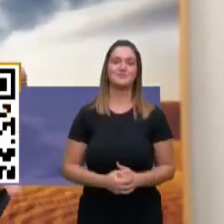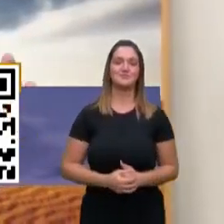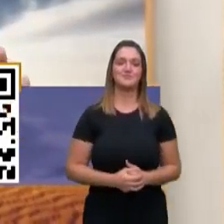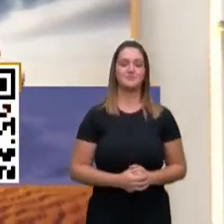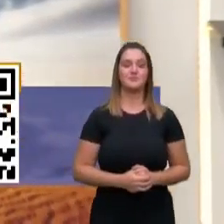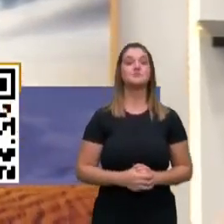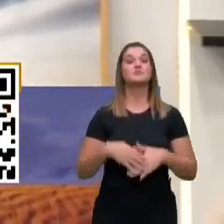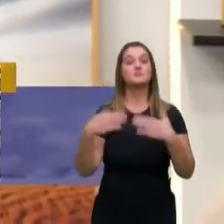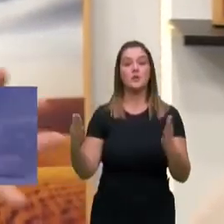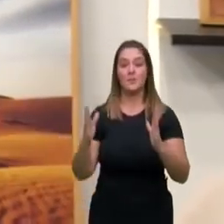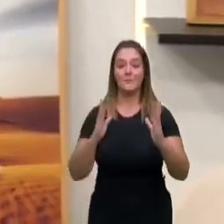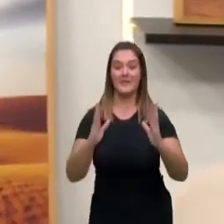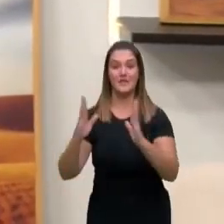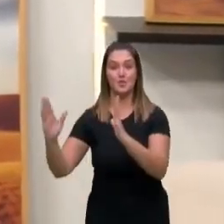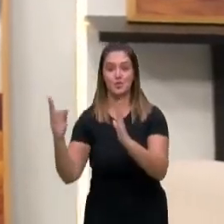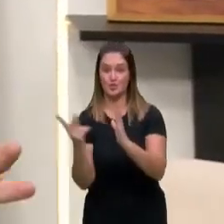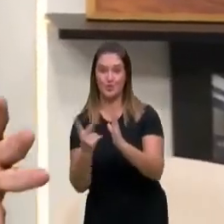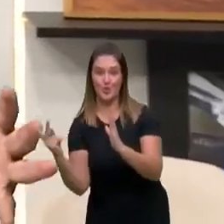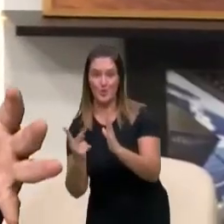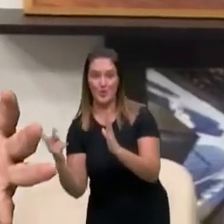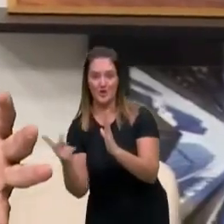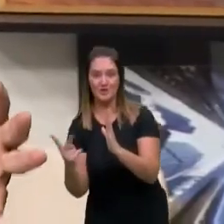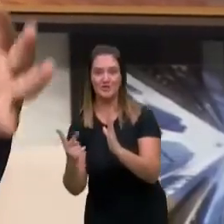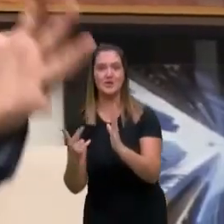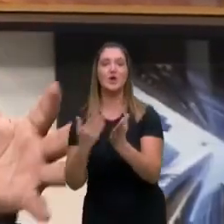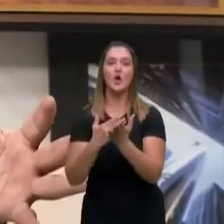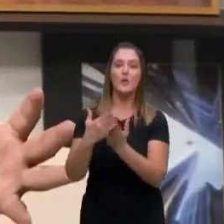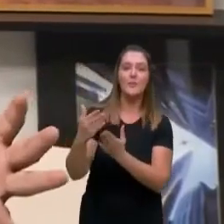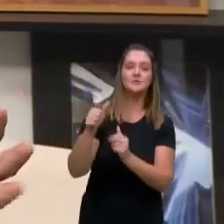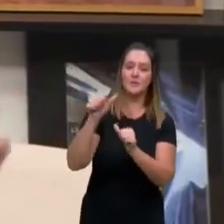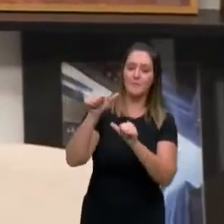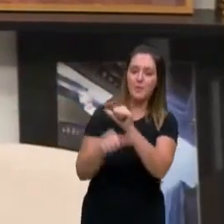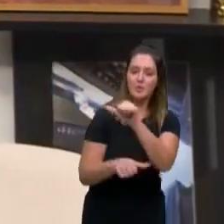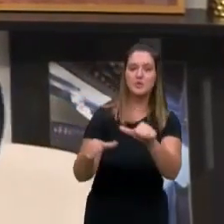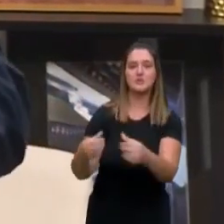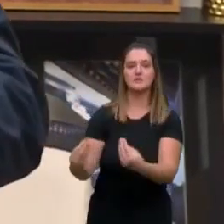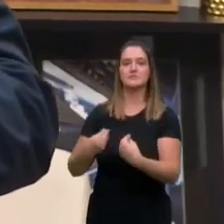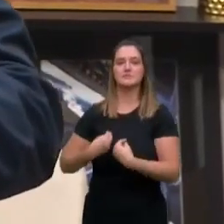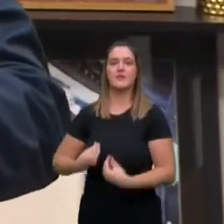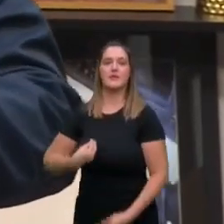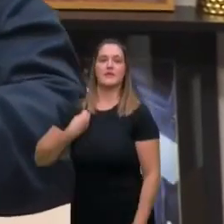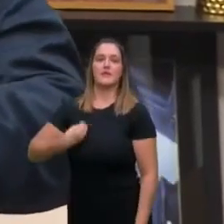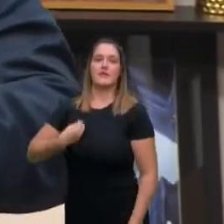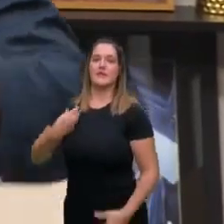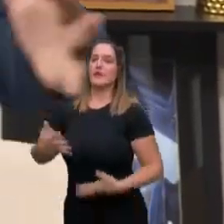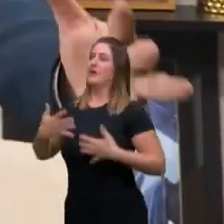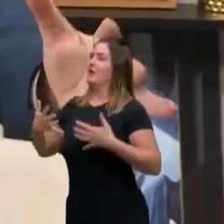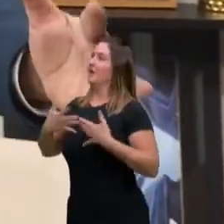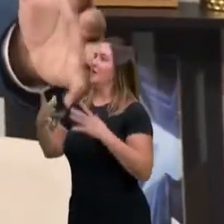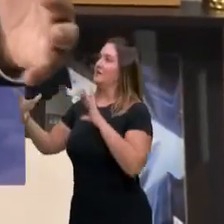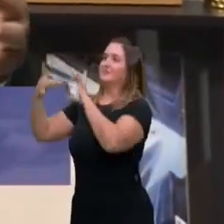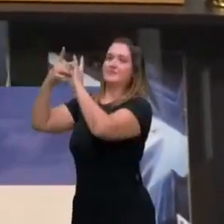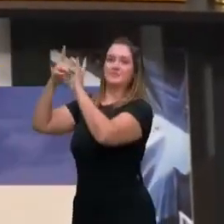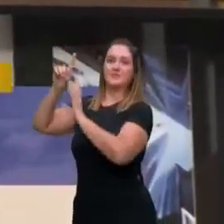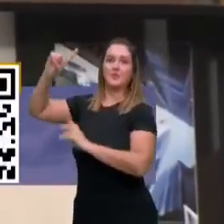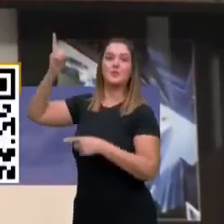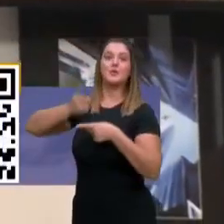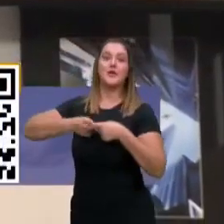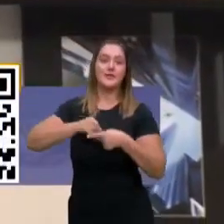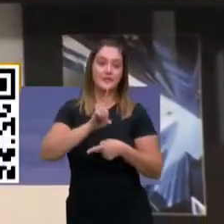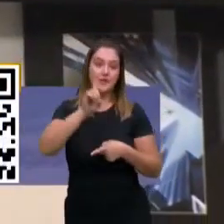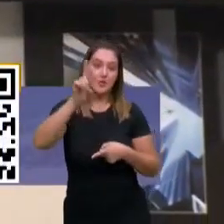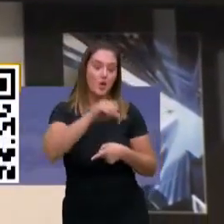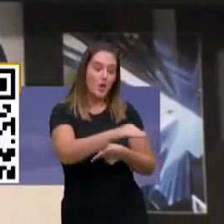Justamente aí, esses dois períodos são períodos de reforma e reavivamento. Por quê? Porque Deus começou a trazer os